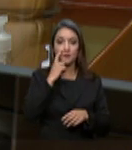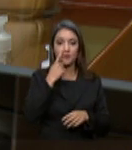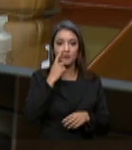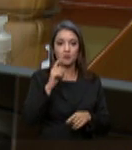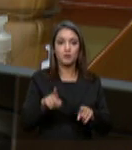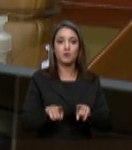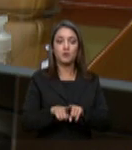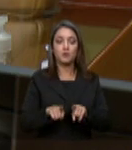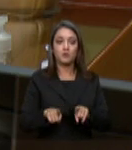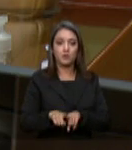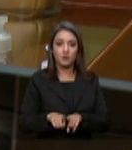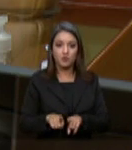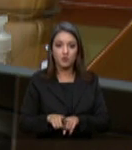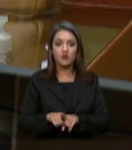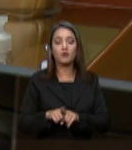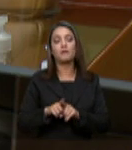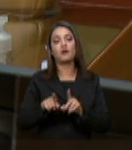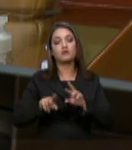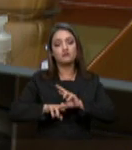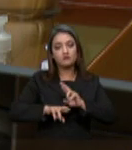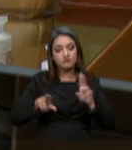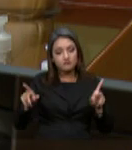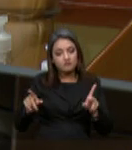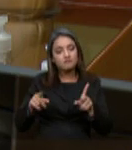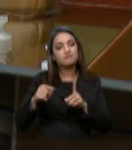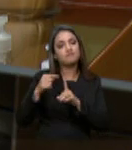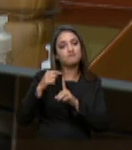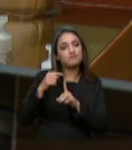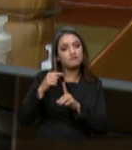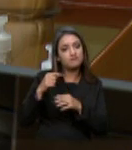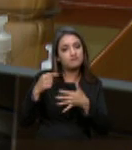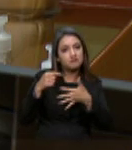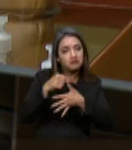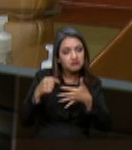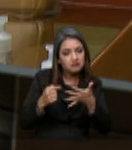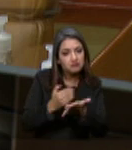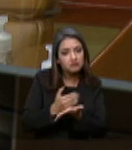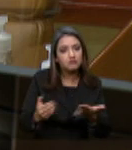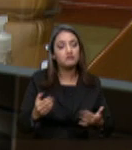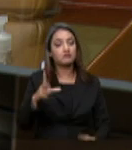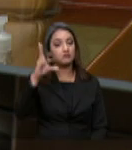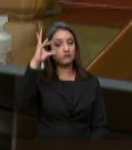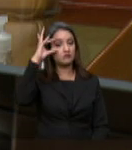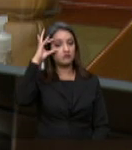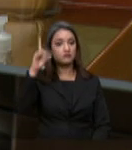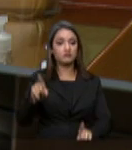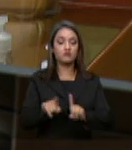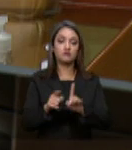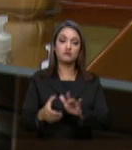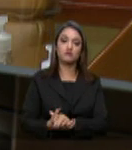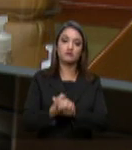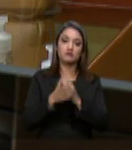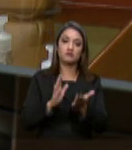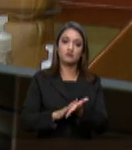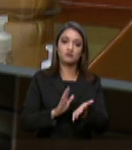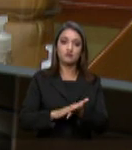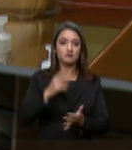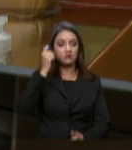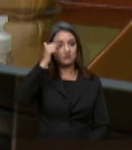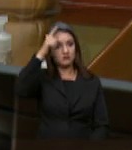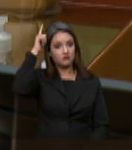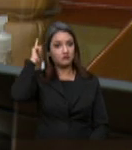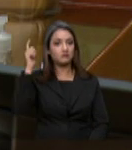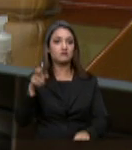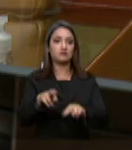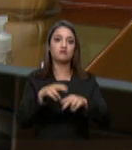emergência do ministro André Mendonça mais uma vez cumprimentando o Ministro Alexandre de Moraes por este trabalho